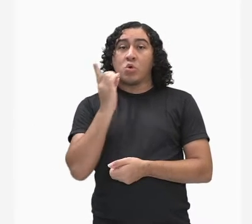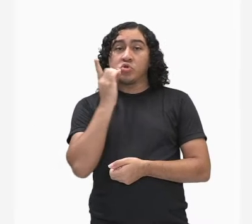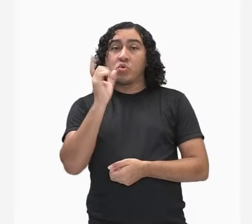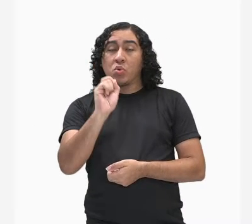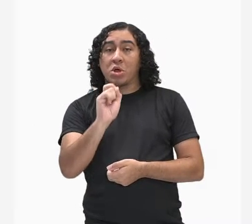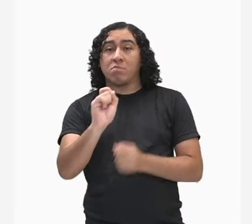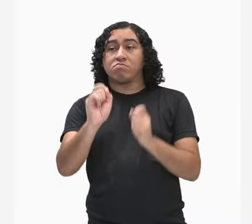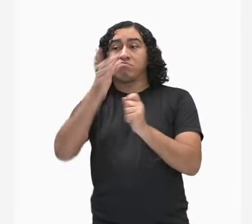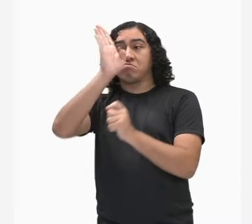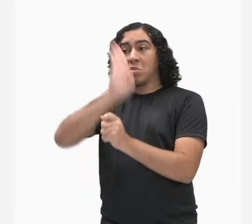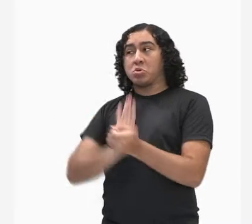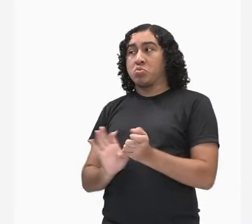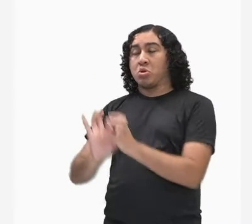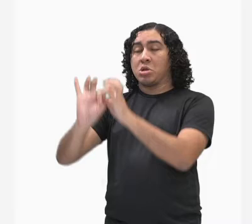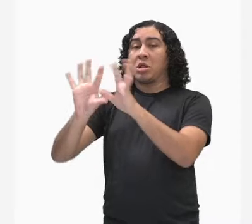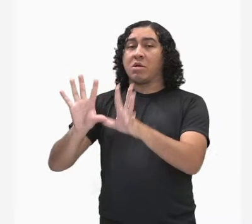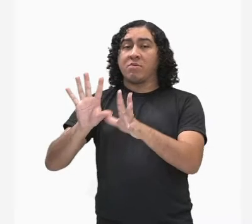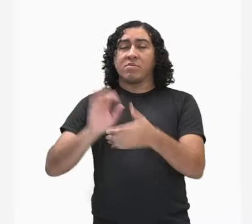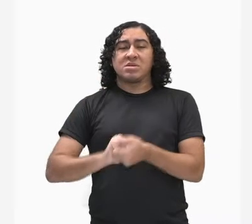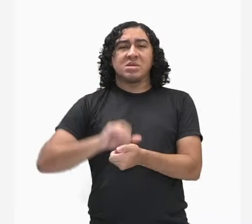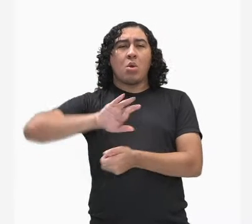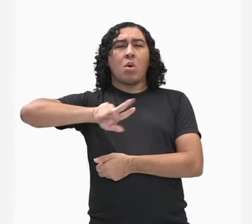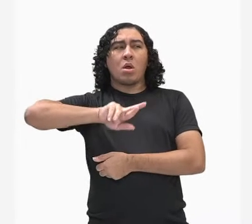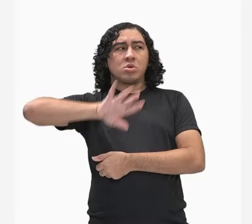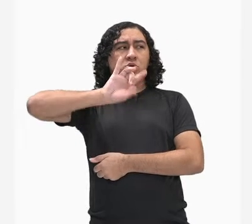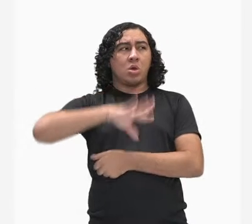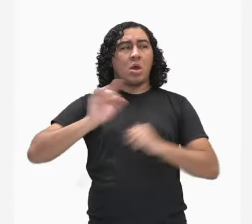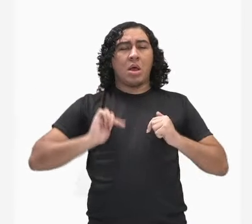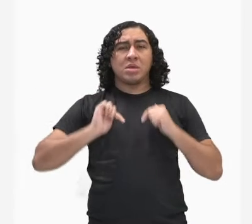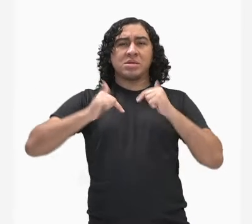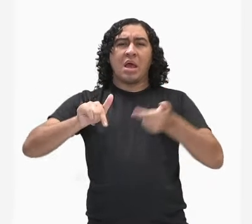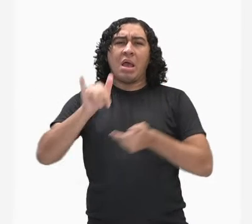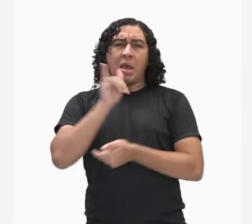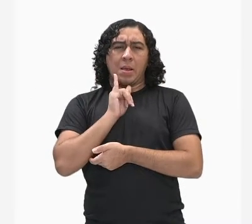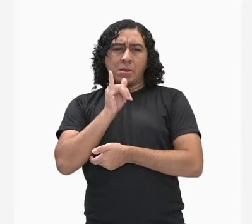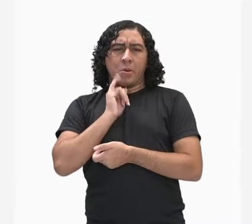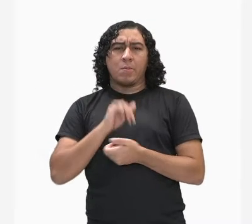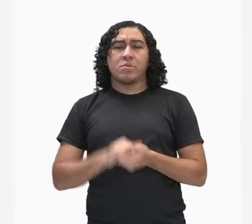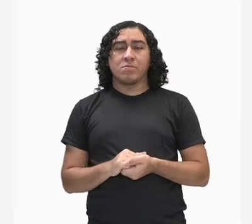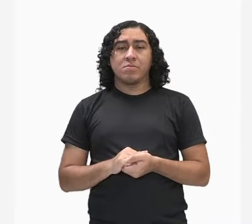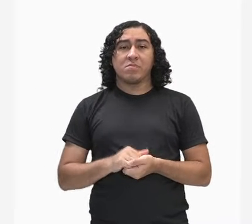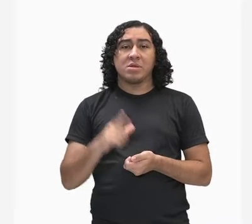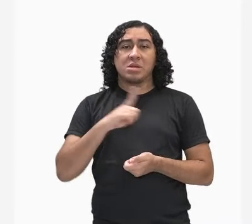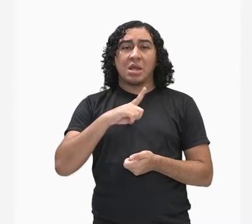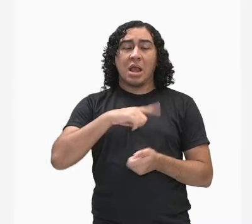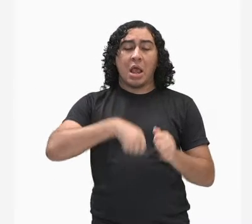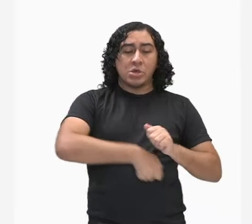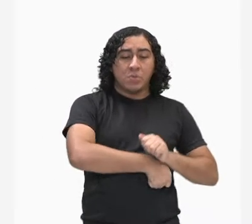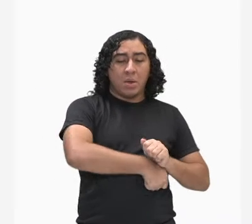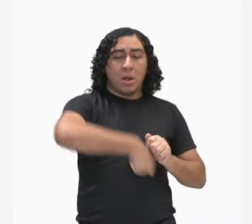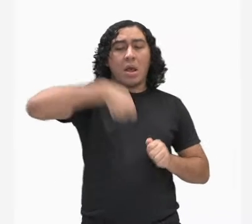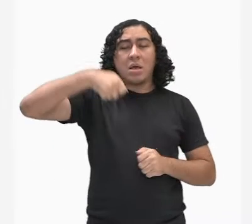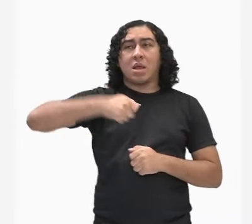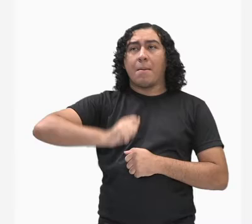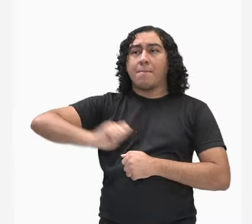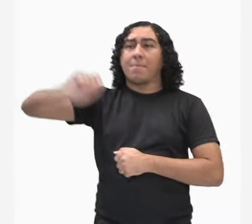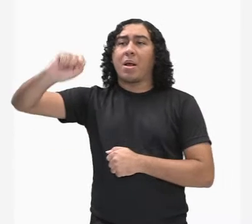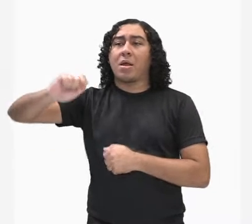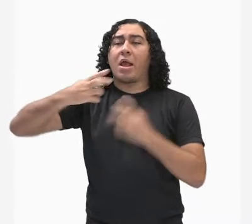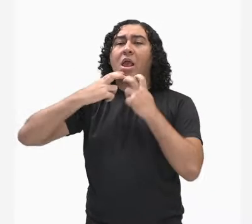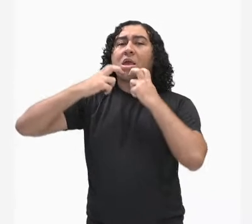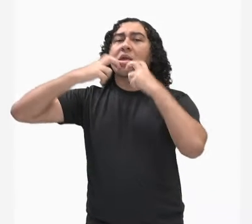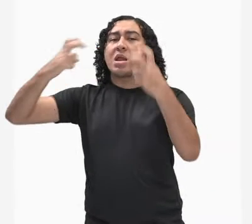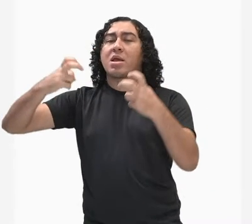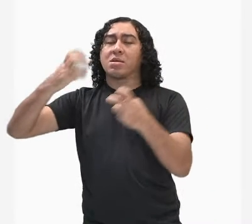independência do Brasil. Então, não foi só aquele ato, aquele momento, né, do puxar a espada e gritar independência